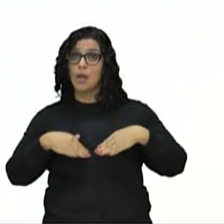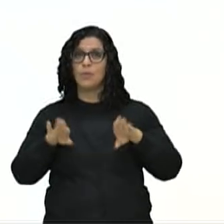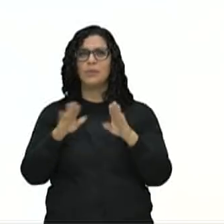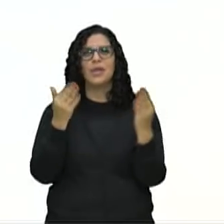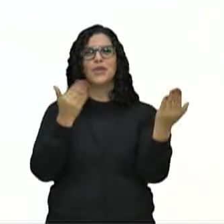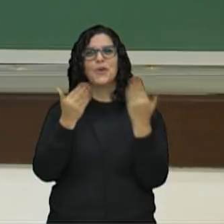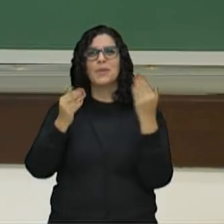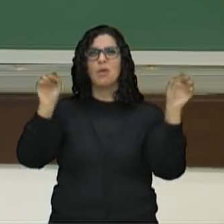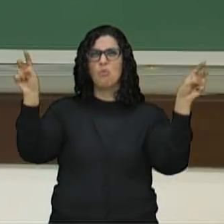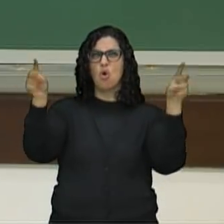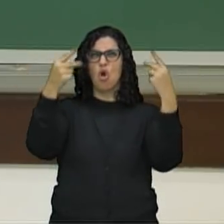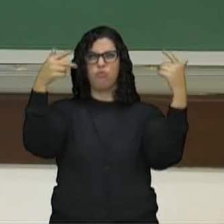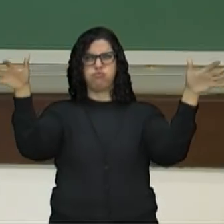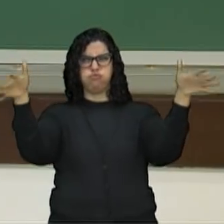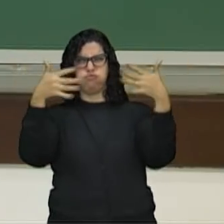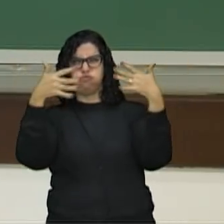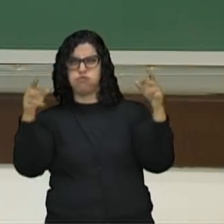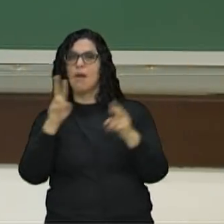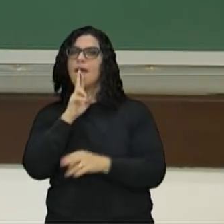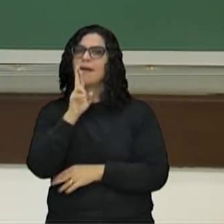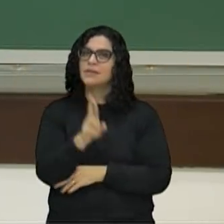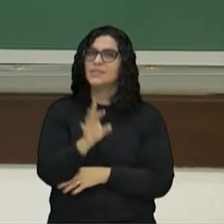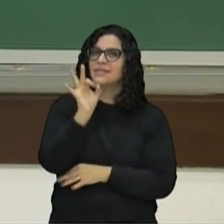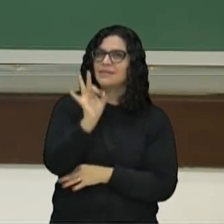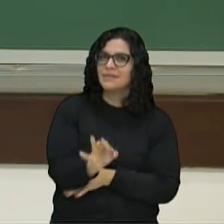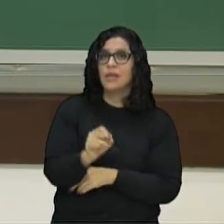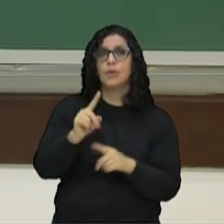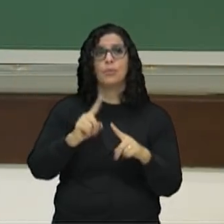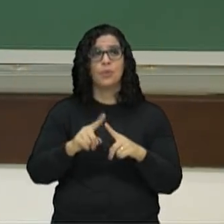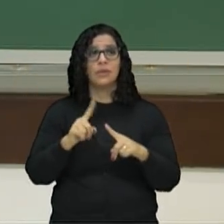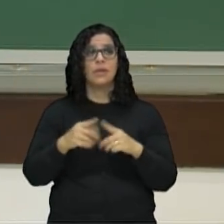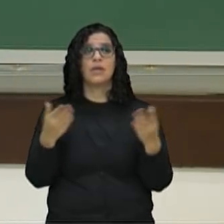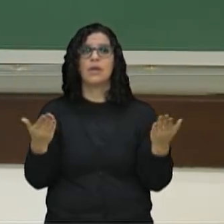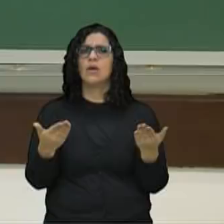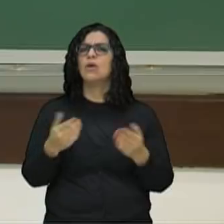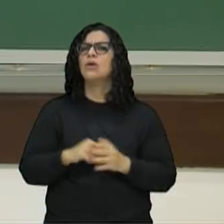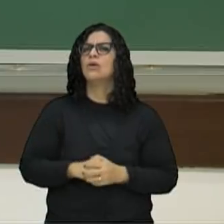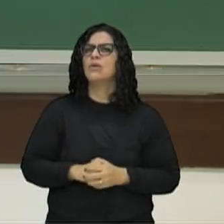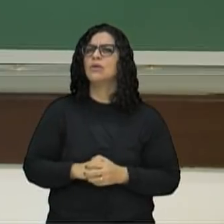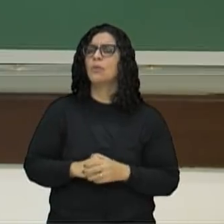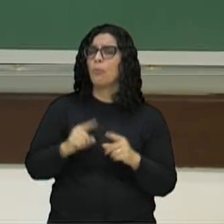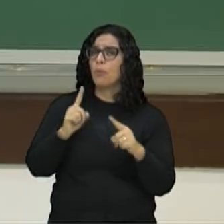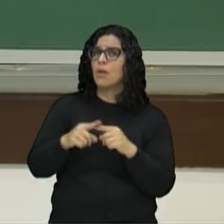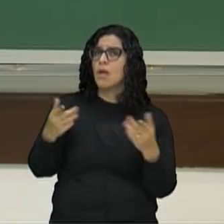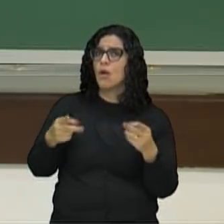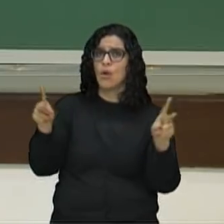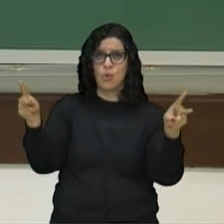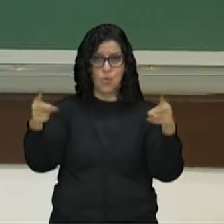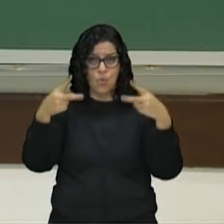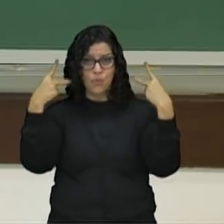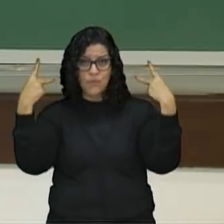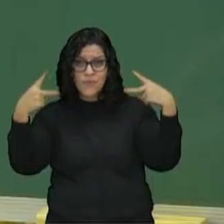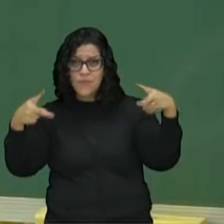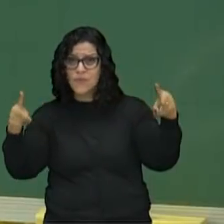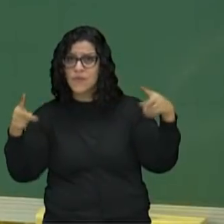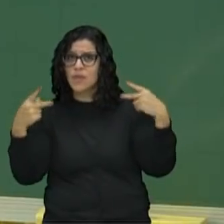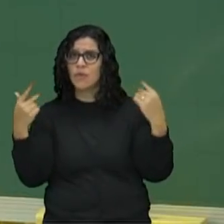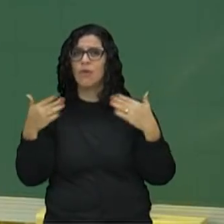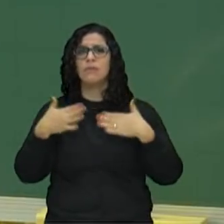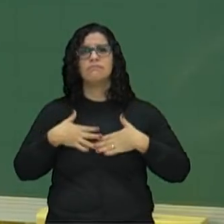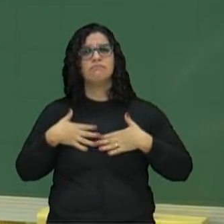e uma tempestade. Essa é a resposta correta. Por quê, gente? Porque o vento geralmente ele